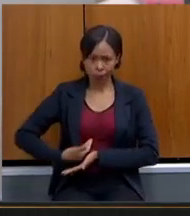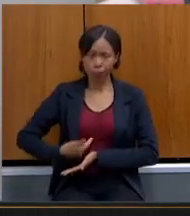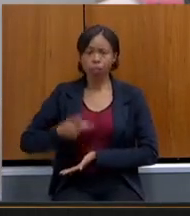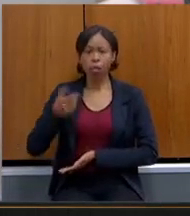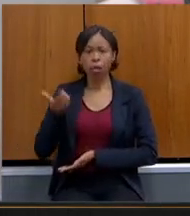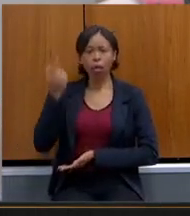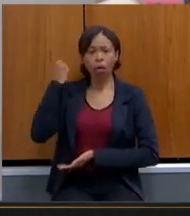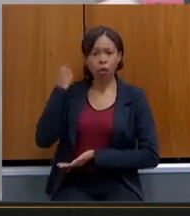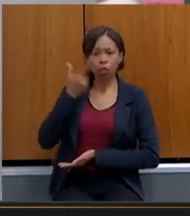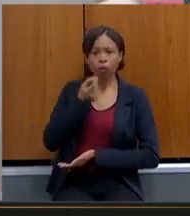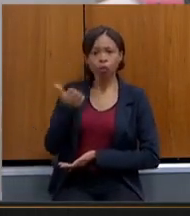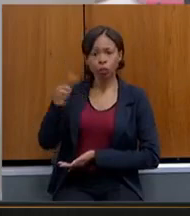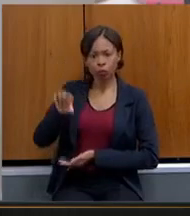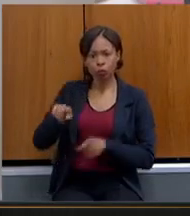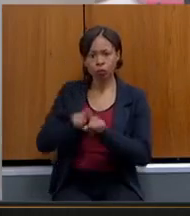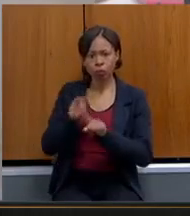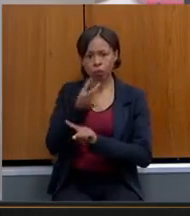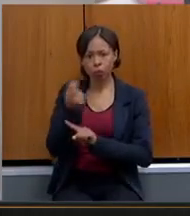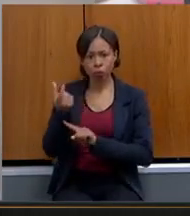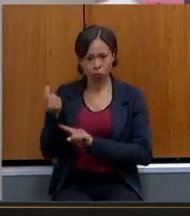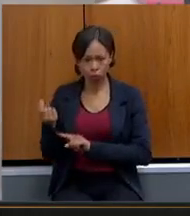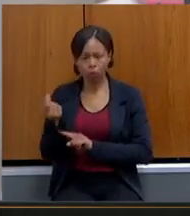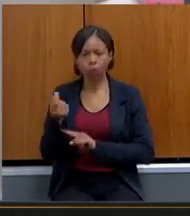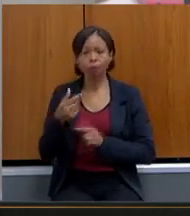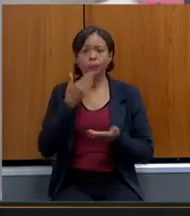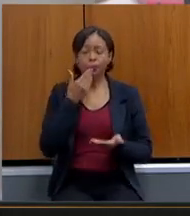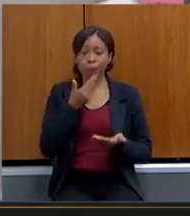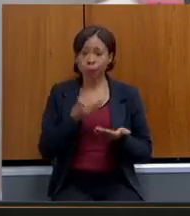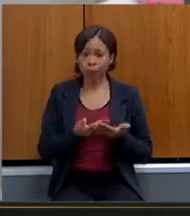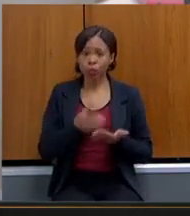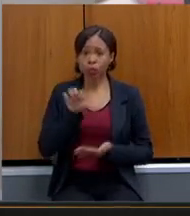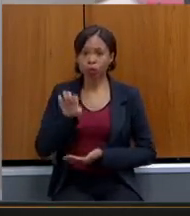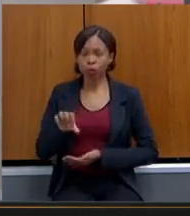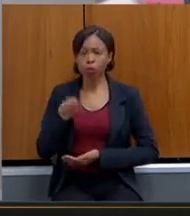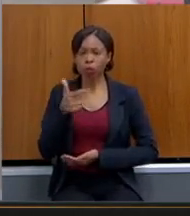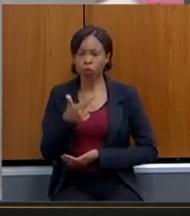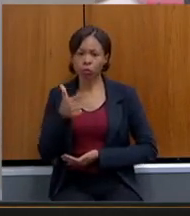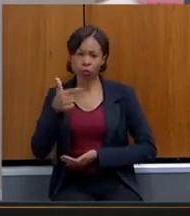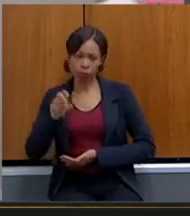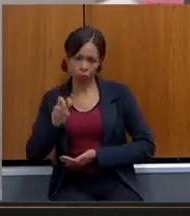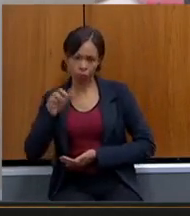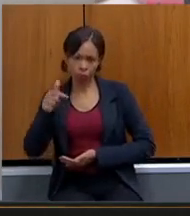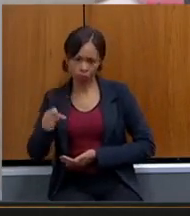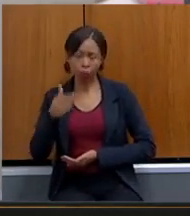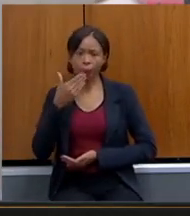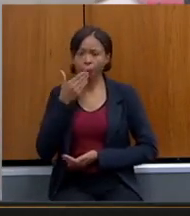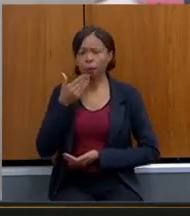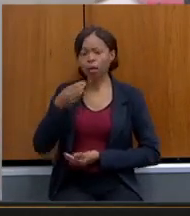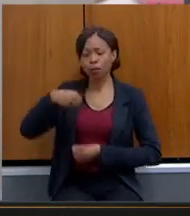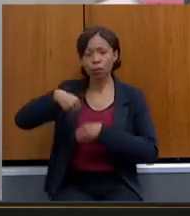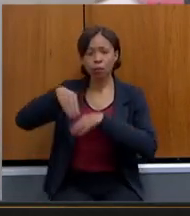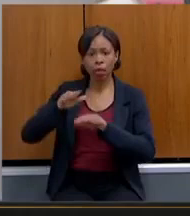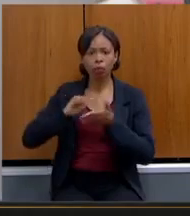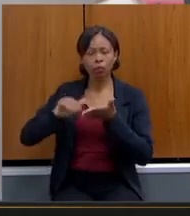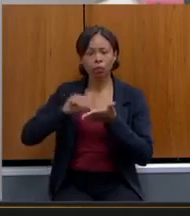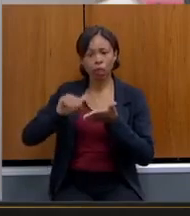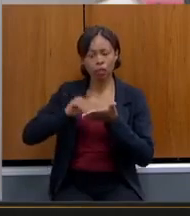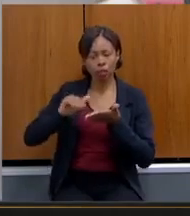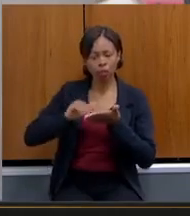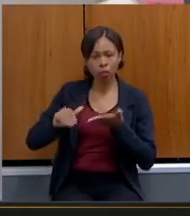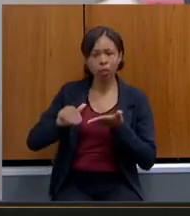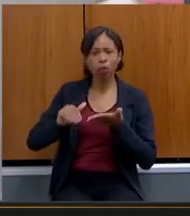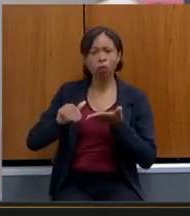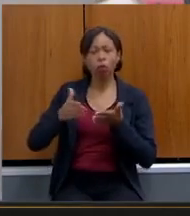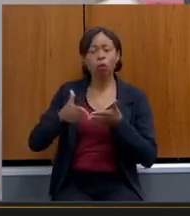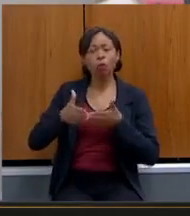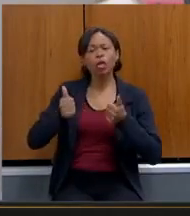usando 2019/2020 requerimento de comissão 9.257 requer que seja encaminhada à Secretaria de Estado da